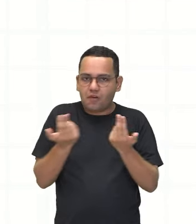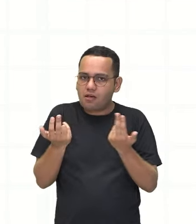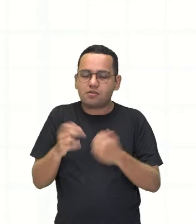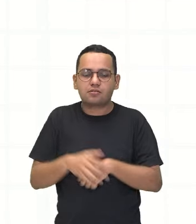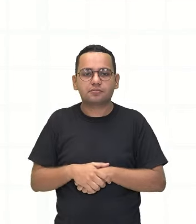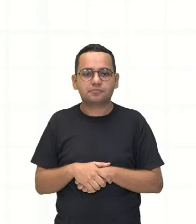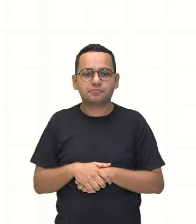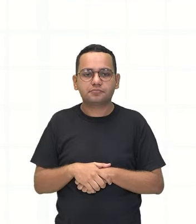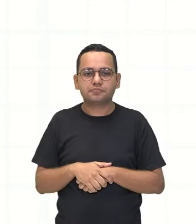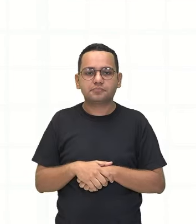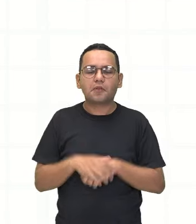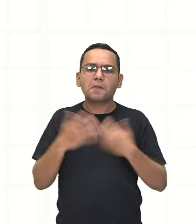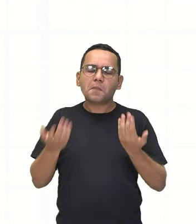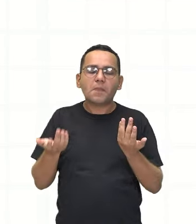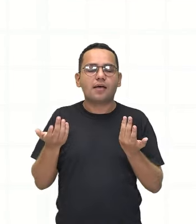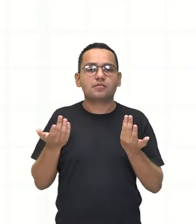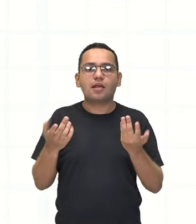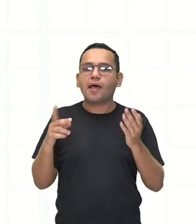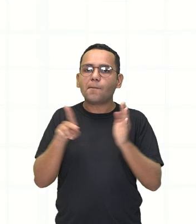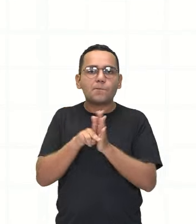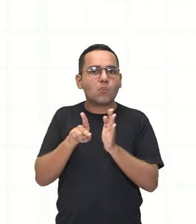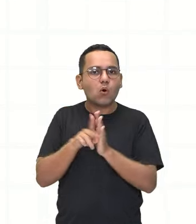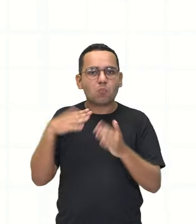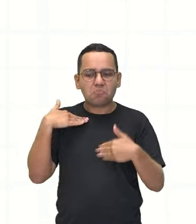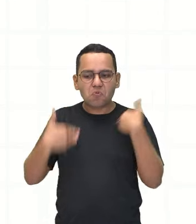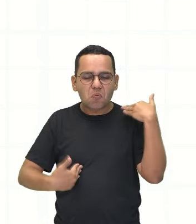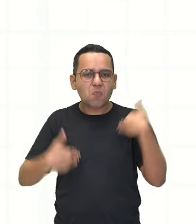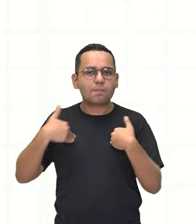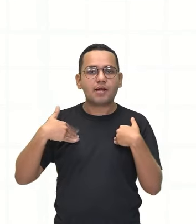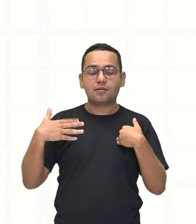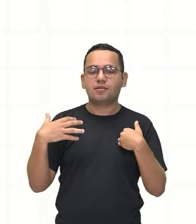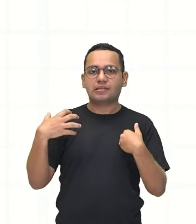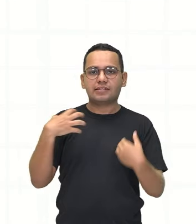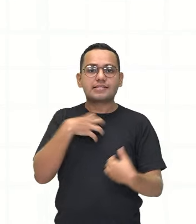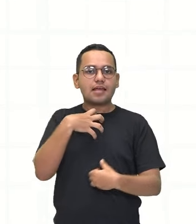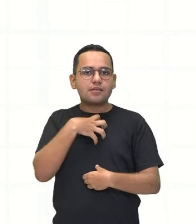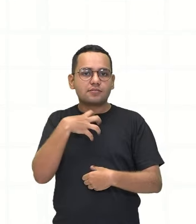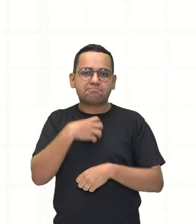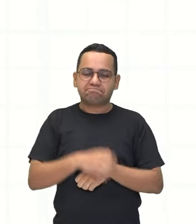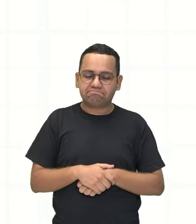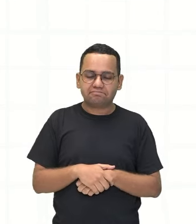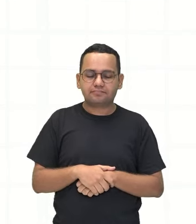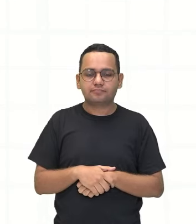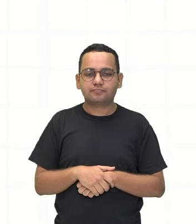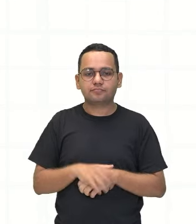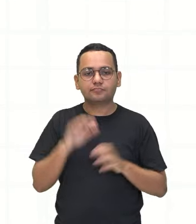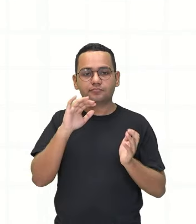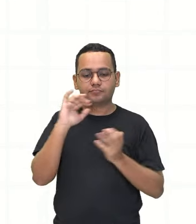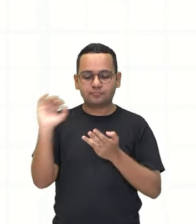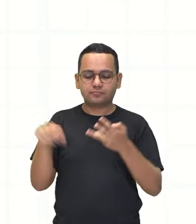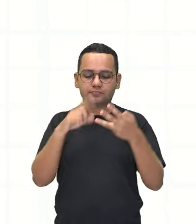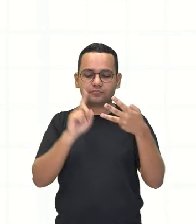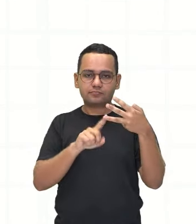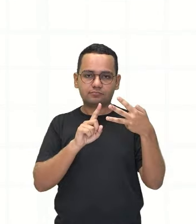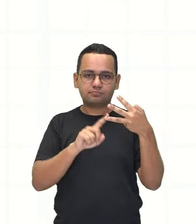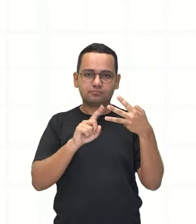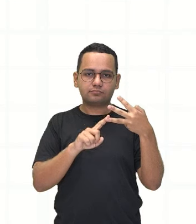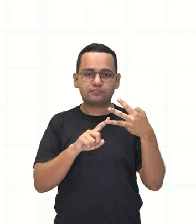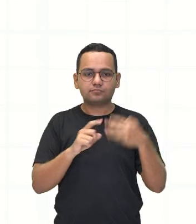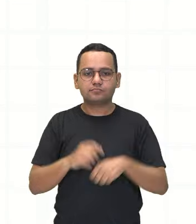seres humanos, né? Aquilo que a gente sente, né? Aquilo que a gente está sentindo. E os substantivos